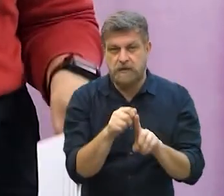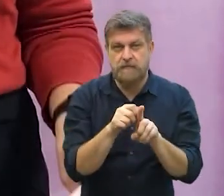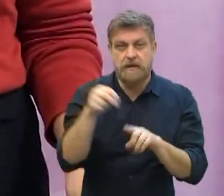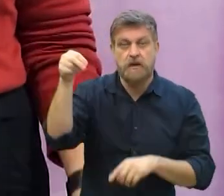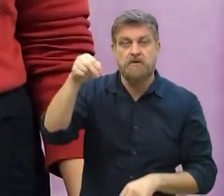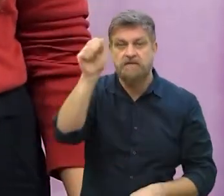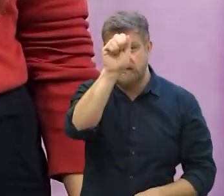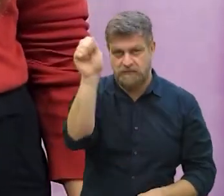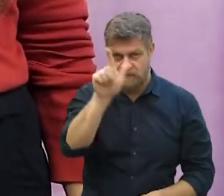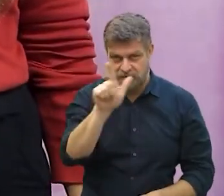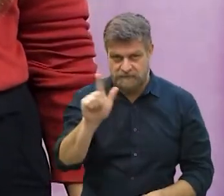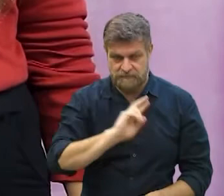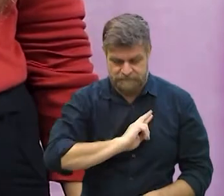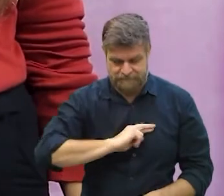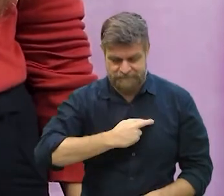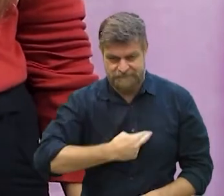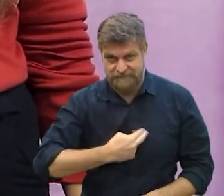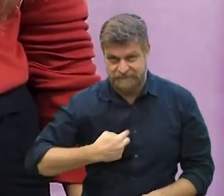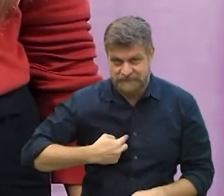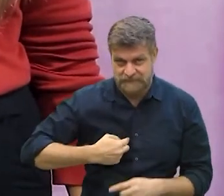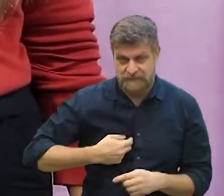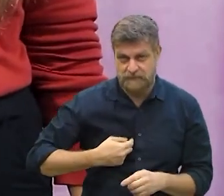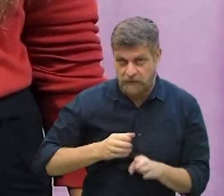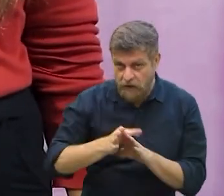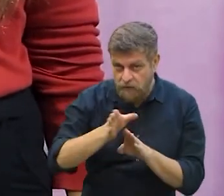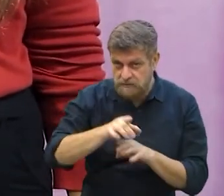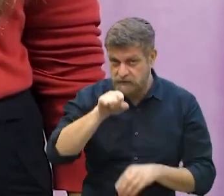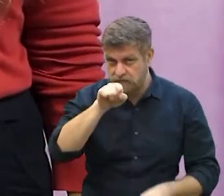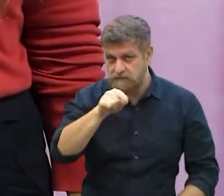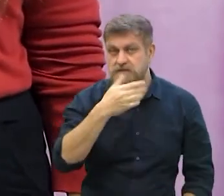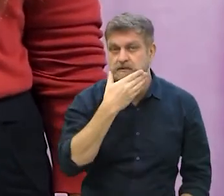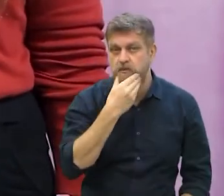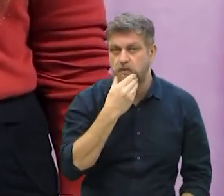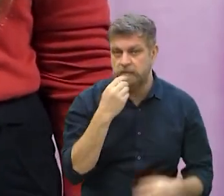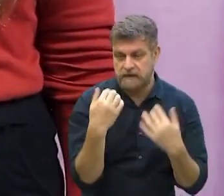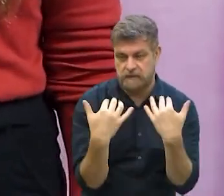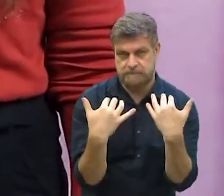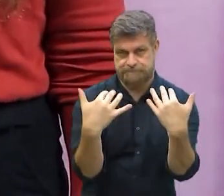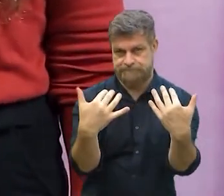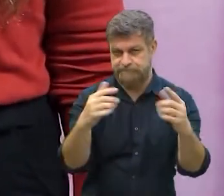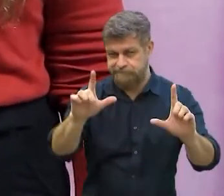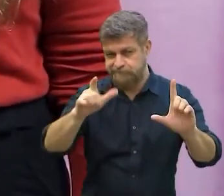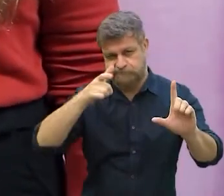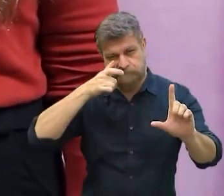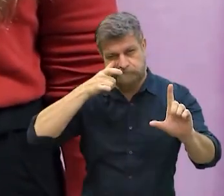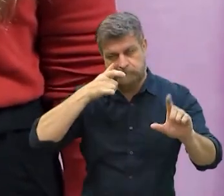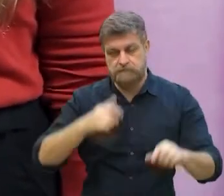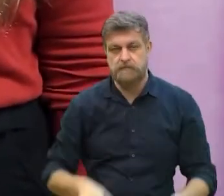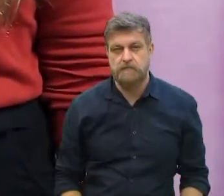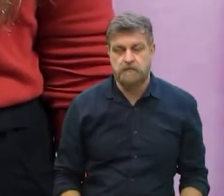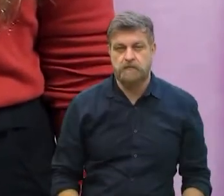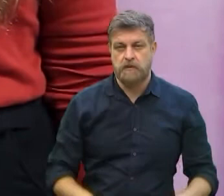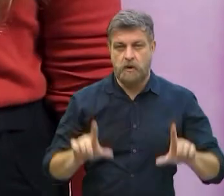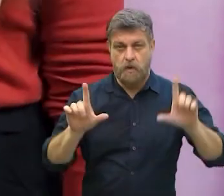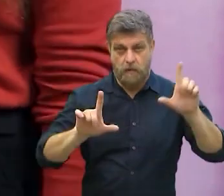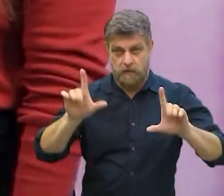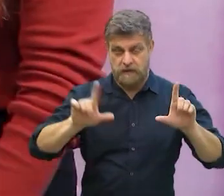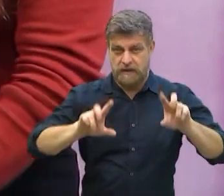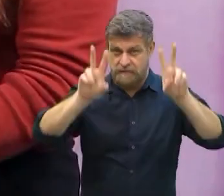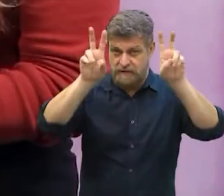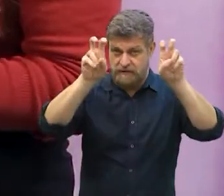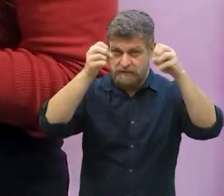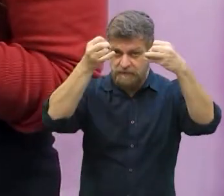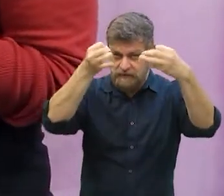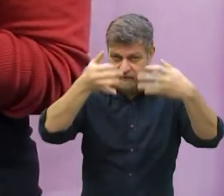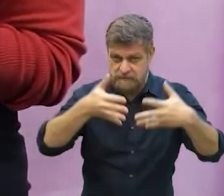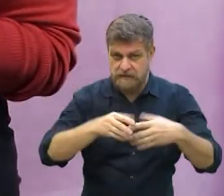Novembro Azul, por isso o meu recado agora é para você, homem, que está assistindo a gente. Claro que o Saúde Agora vai abordar esse tema